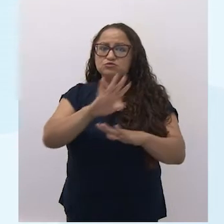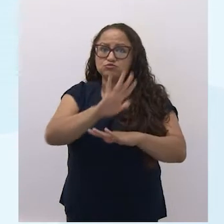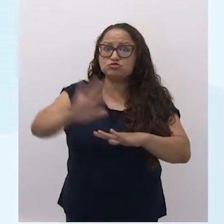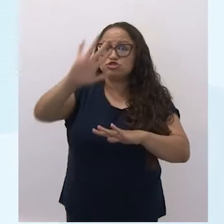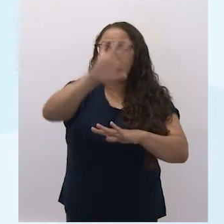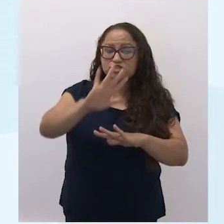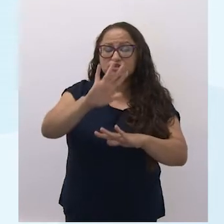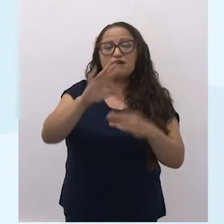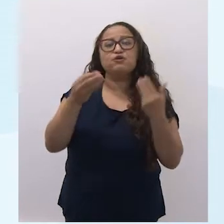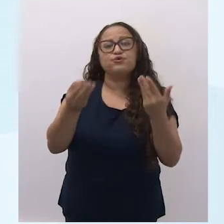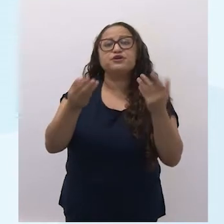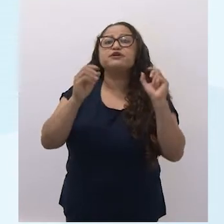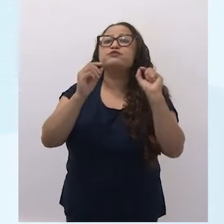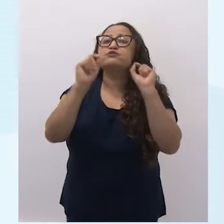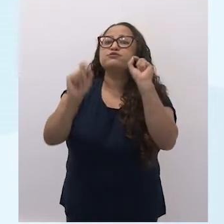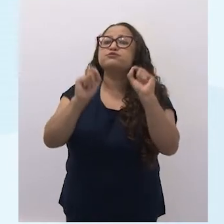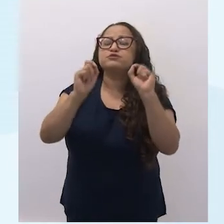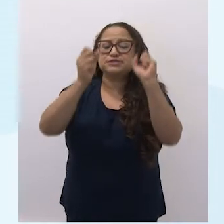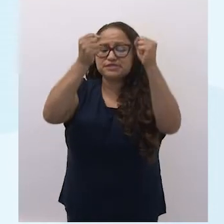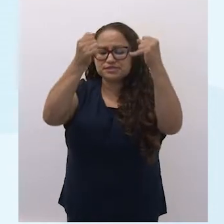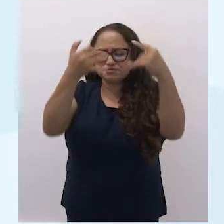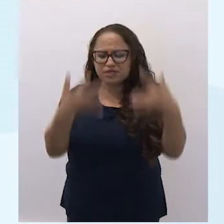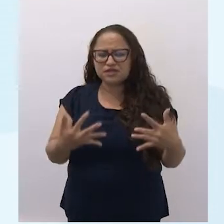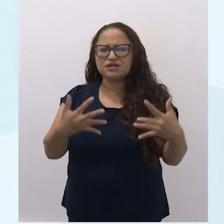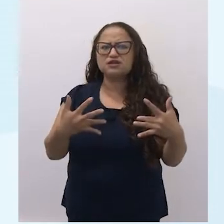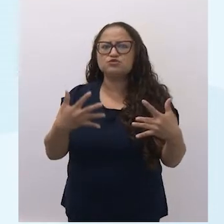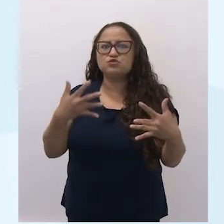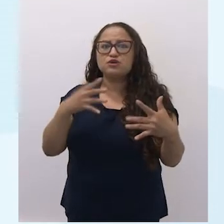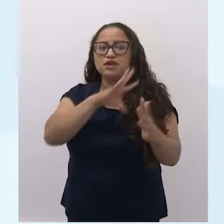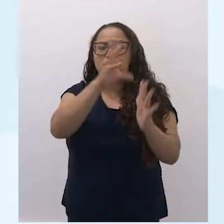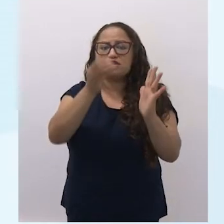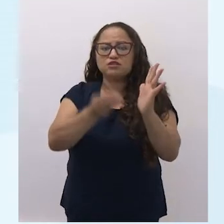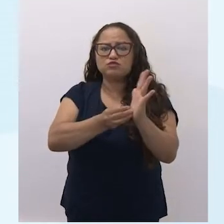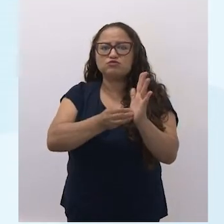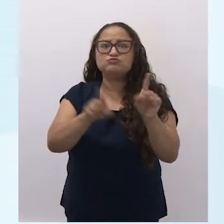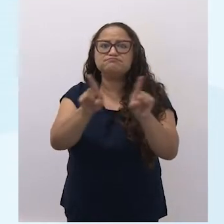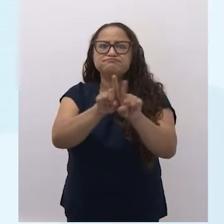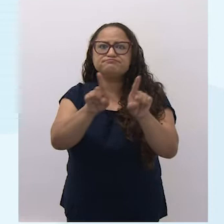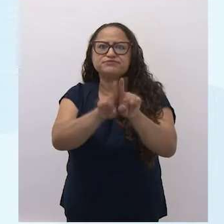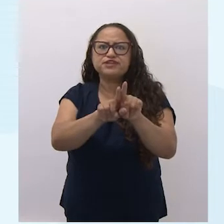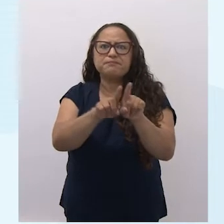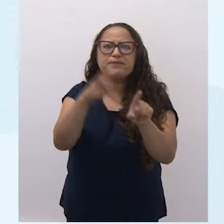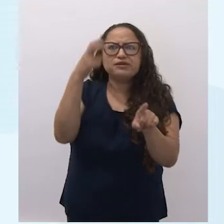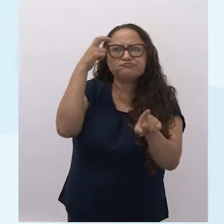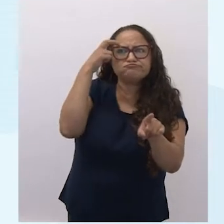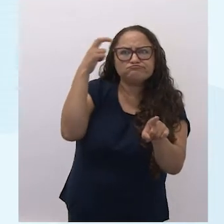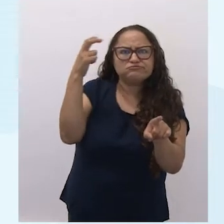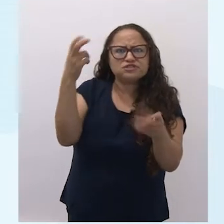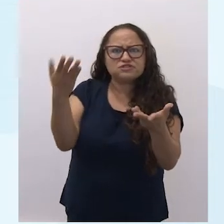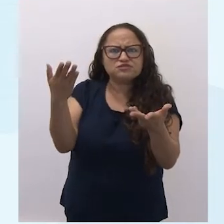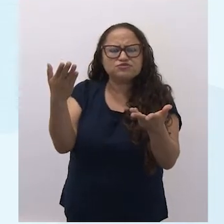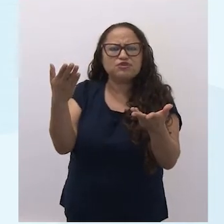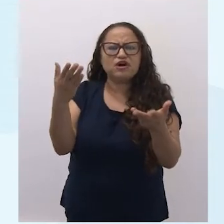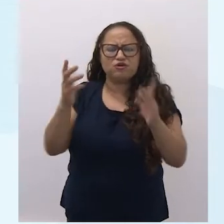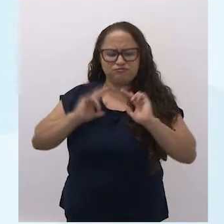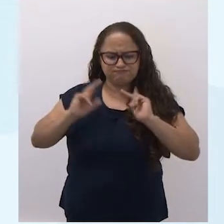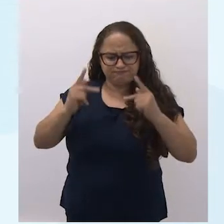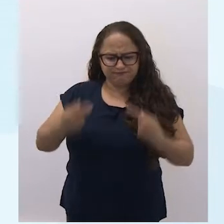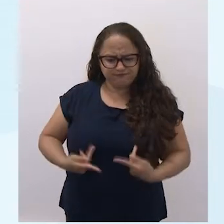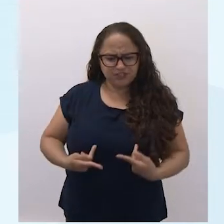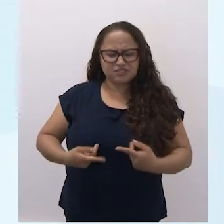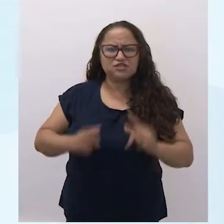né, a gente fala em todas as dimensões, desde a intelectual, a física, socioemocional